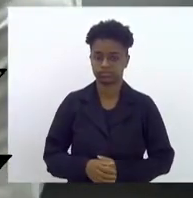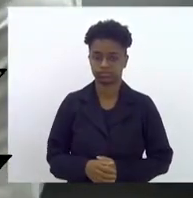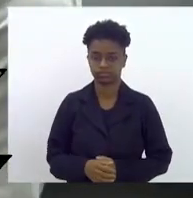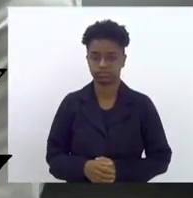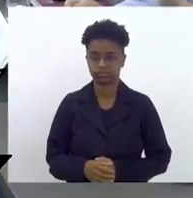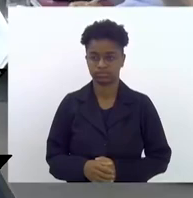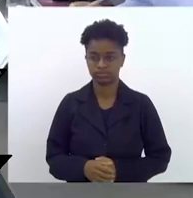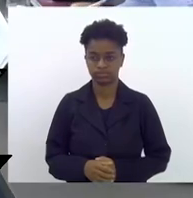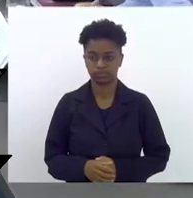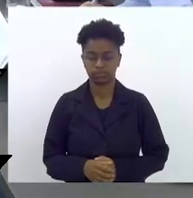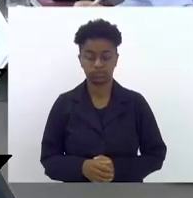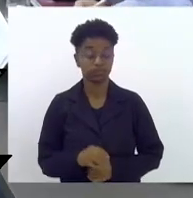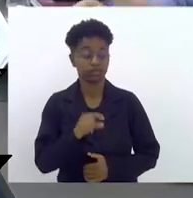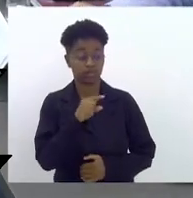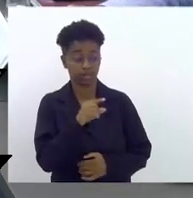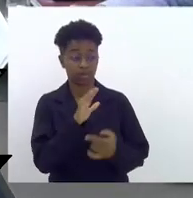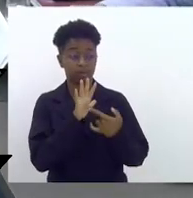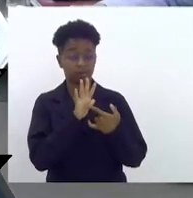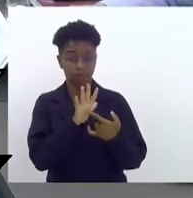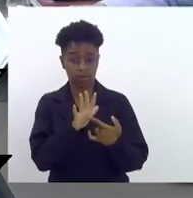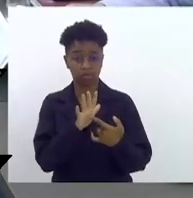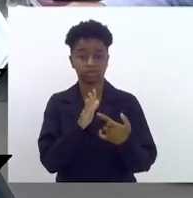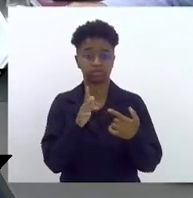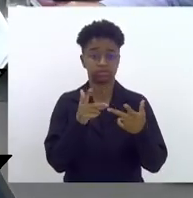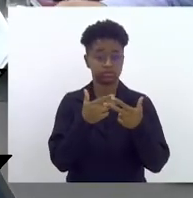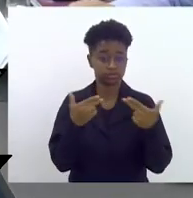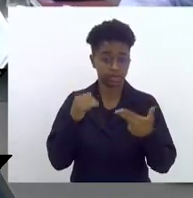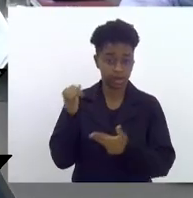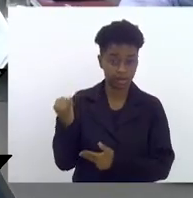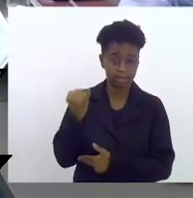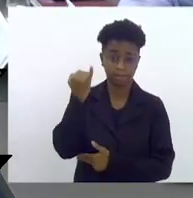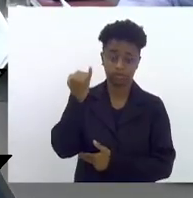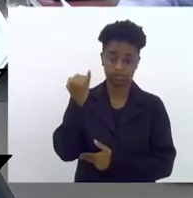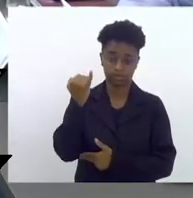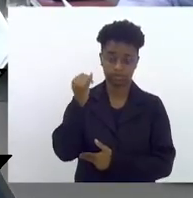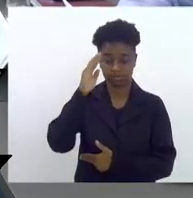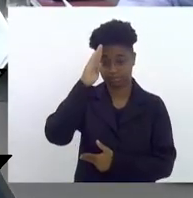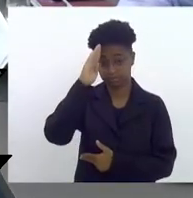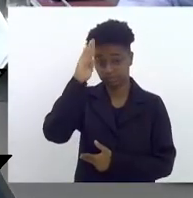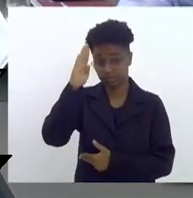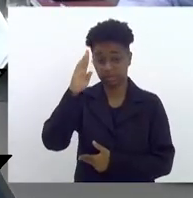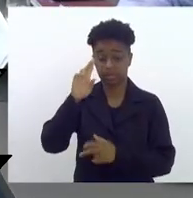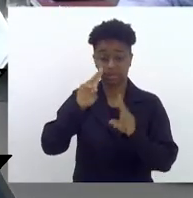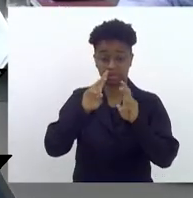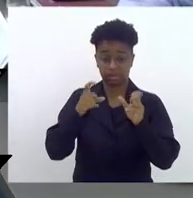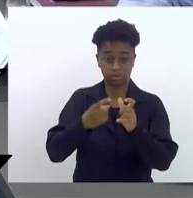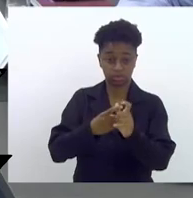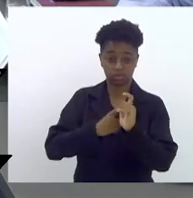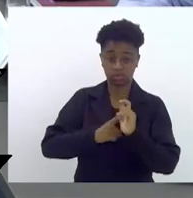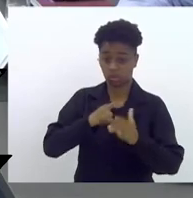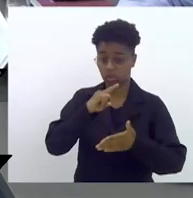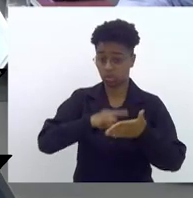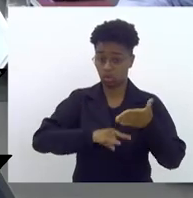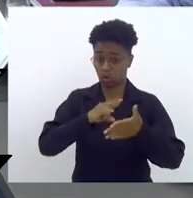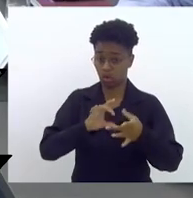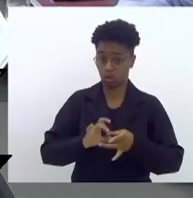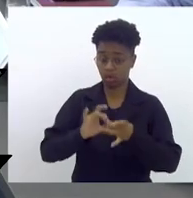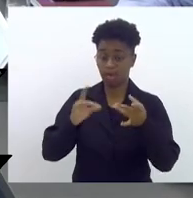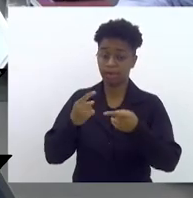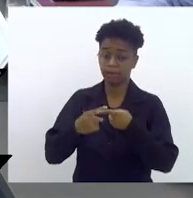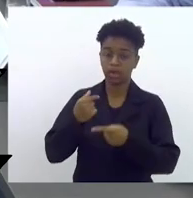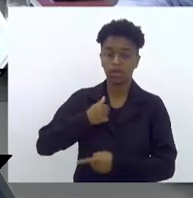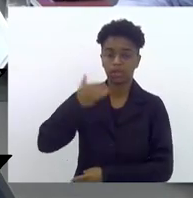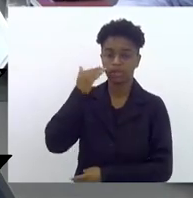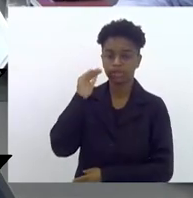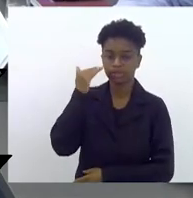traz um elemento importante sobretudo No que diz respeito à suspensão do alvará porque entendo que